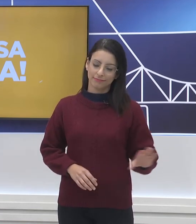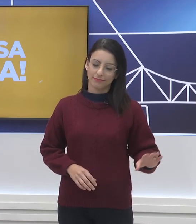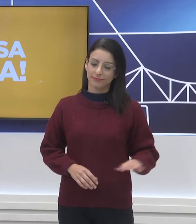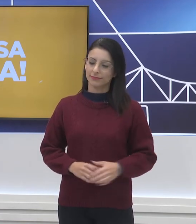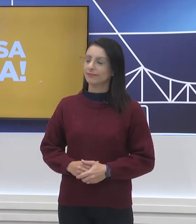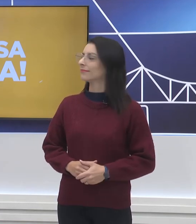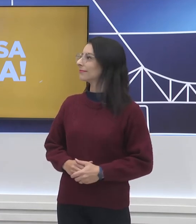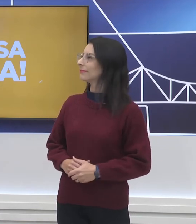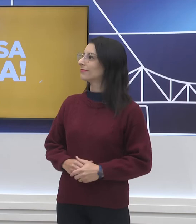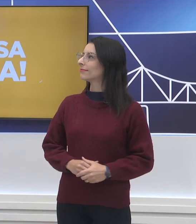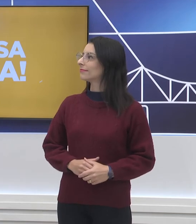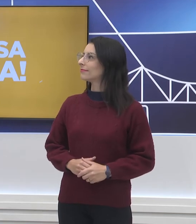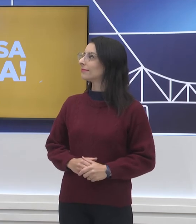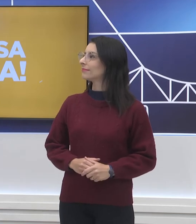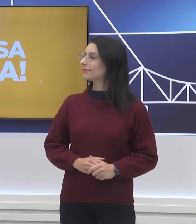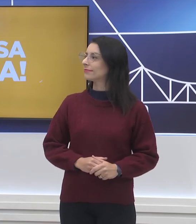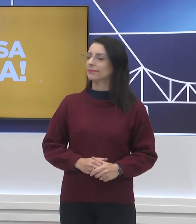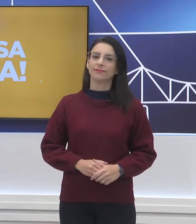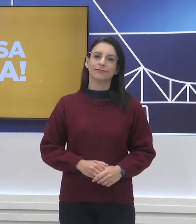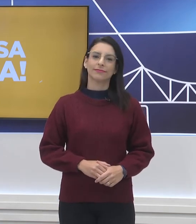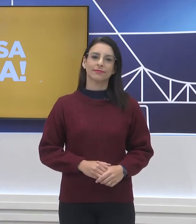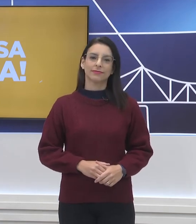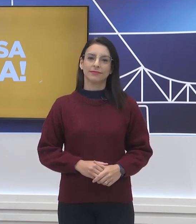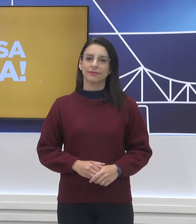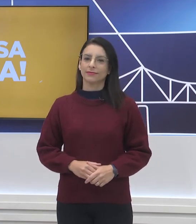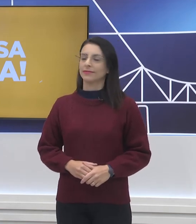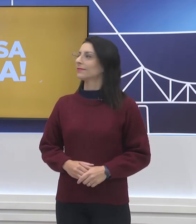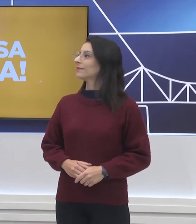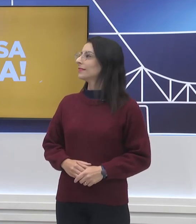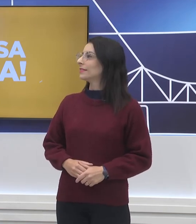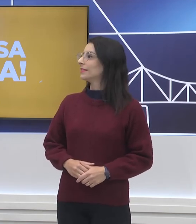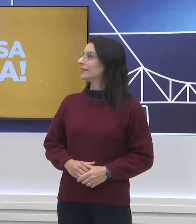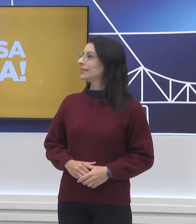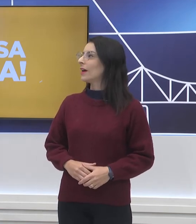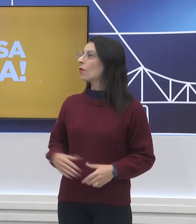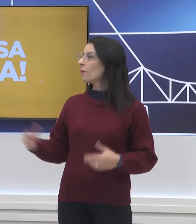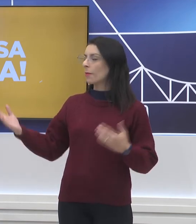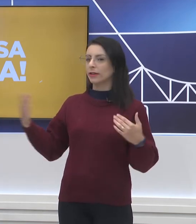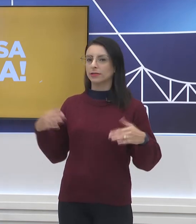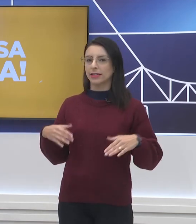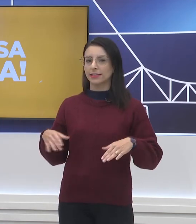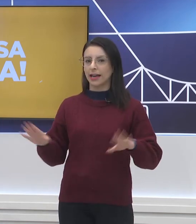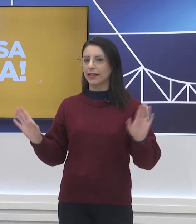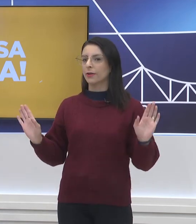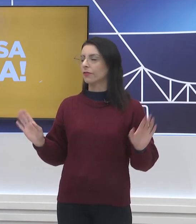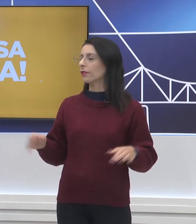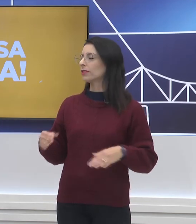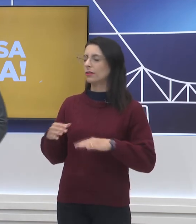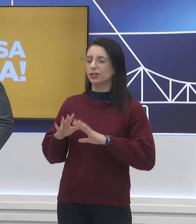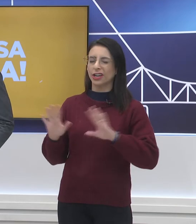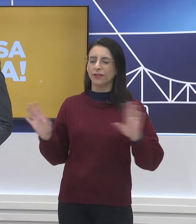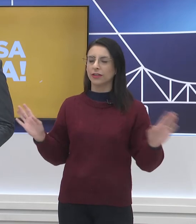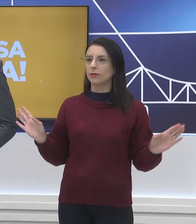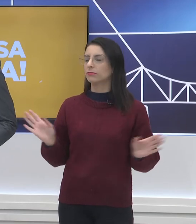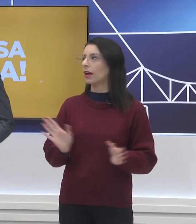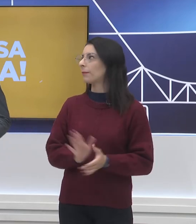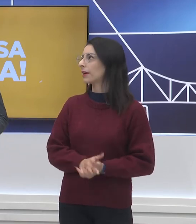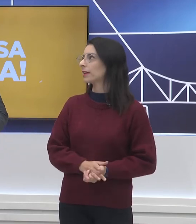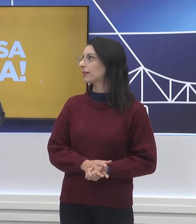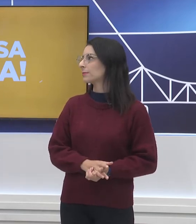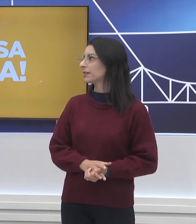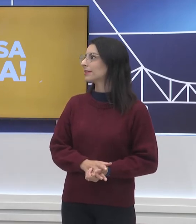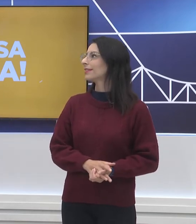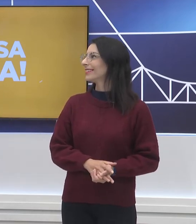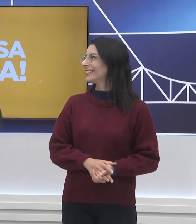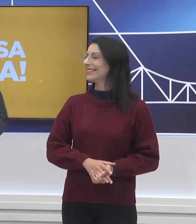Mas olha, vou te falar, tem que ter cabeça para aguentar essas redes sociais. Em algum, né, momento. Nossa. Você saiu, falou, não, chega, vou dar um tempo. Dá